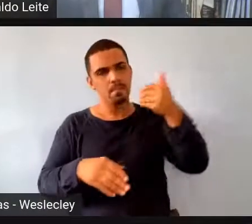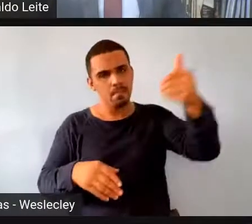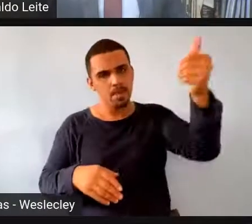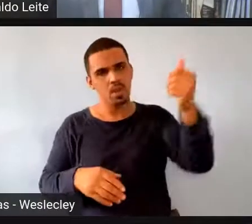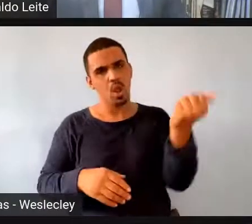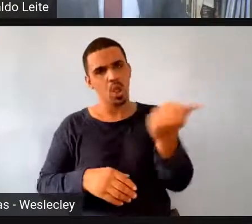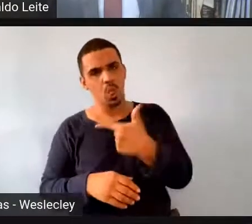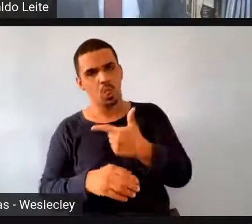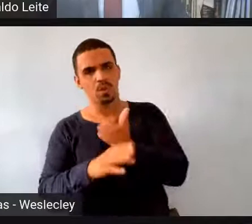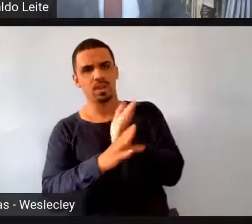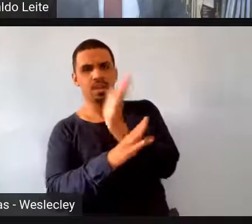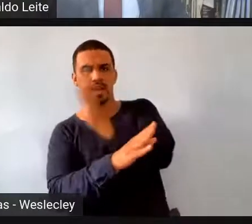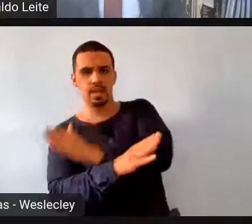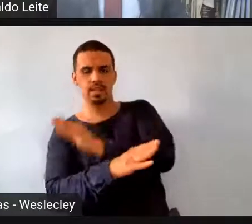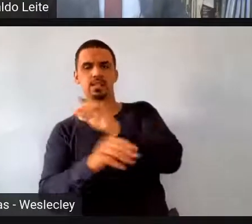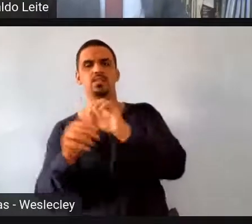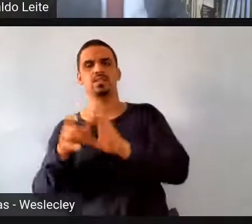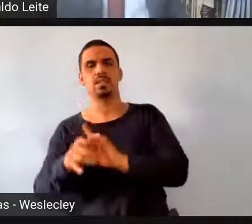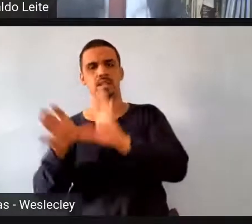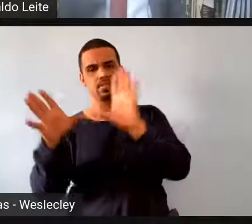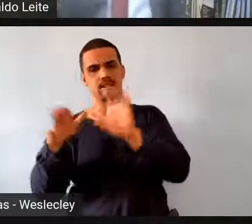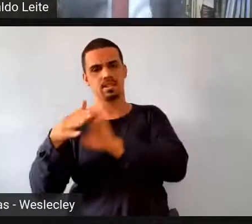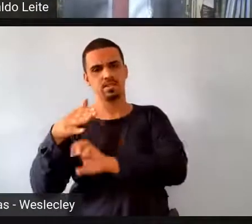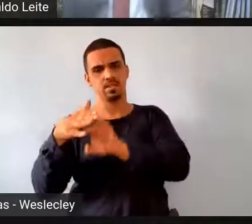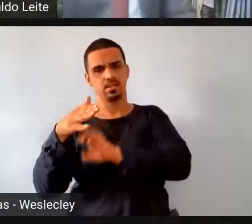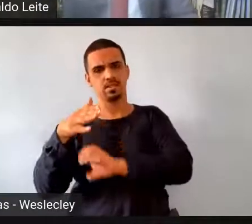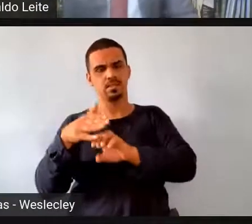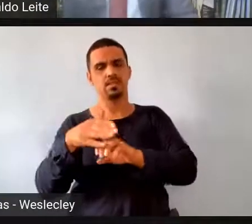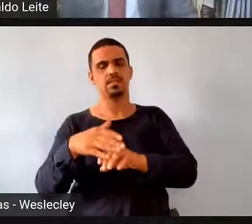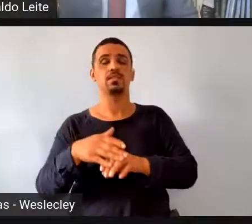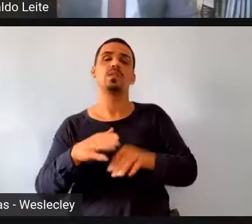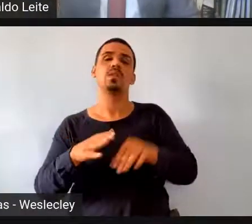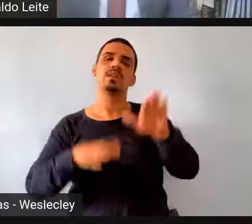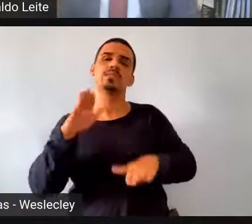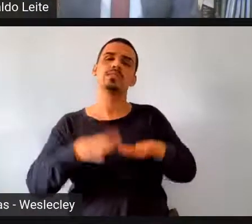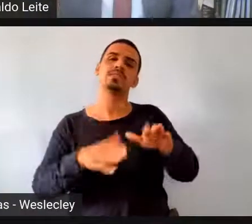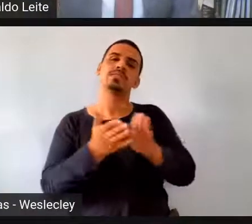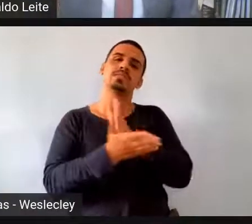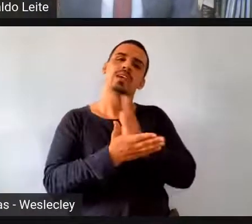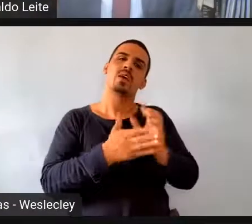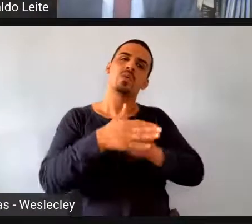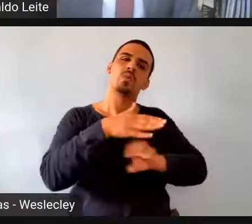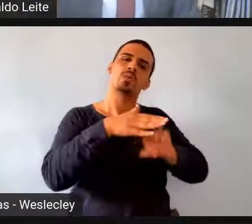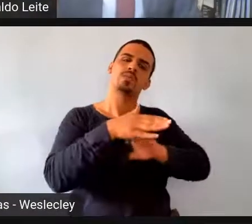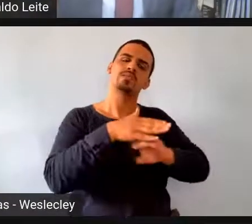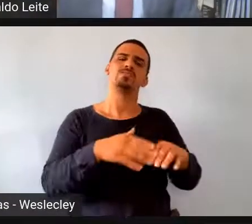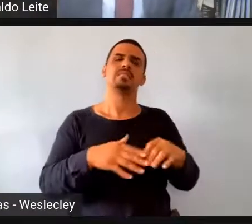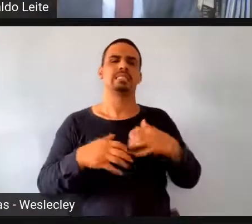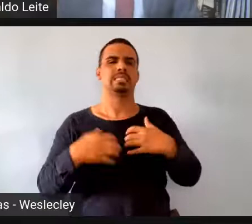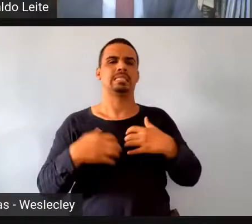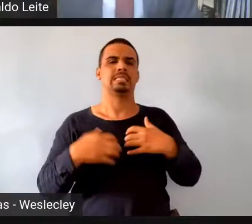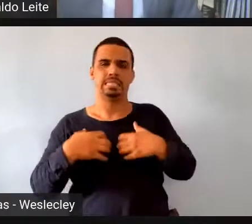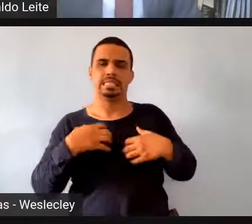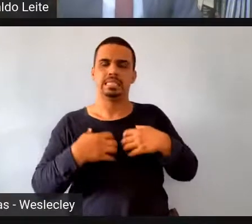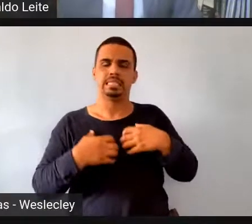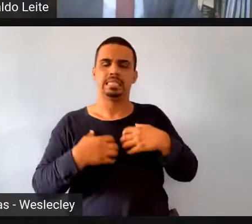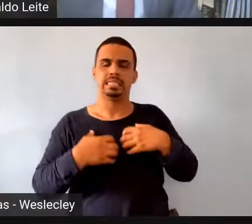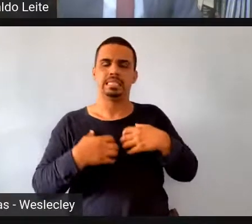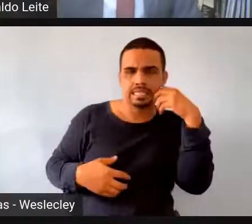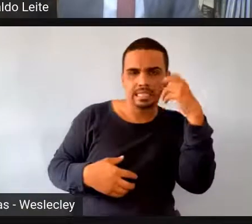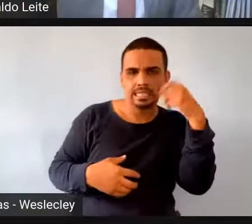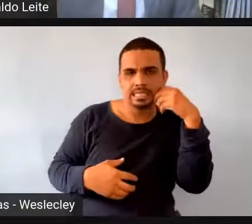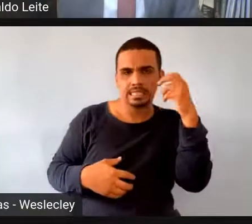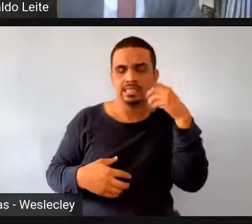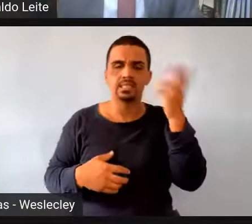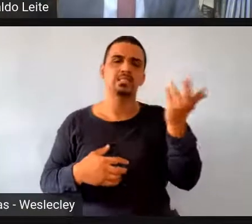Talvez no momento inicial muitas empresas tenham se sentido aí constrangidas, né, pelo que foi a Lava Jato, a exposição aí